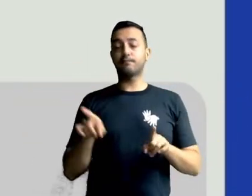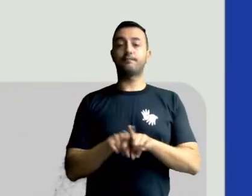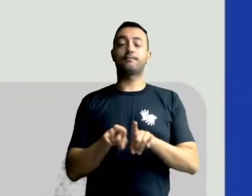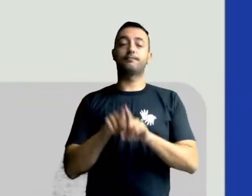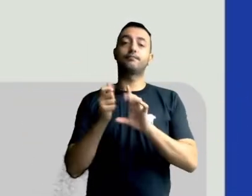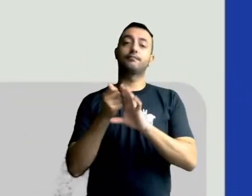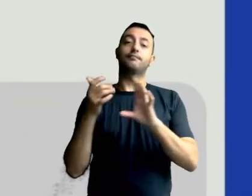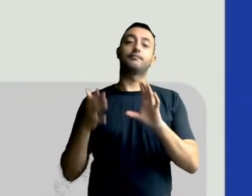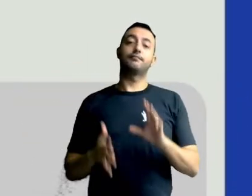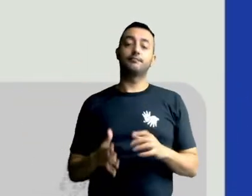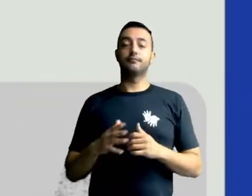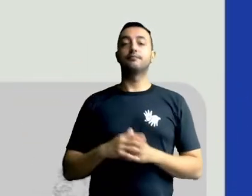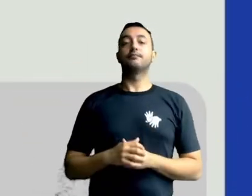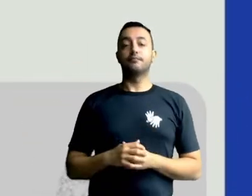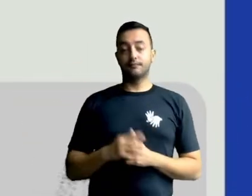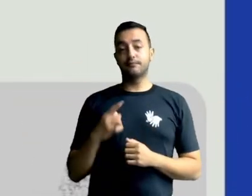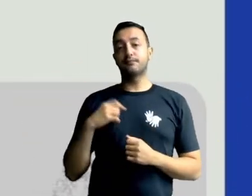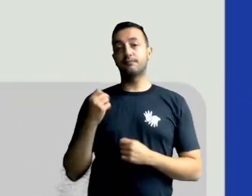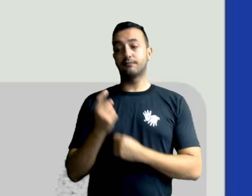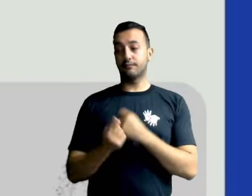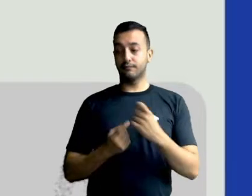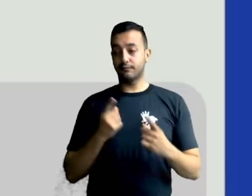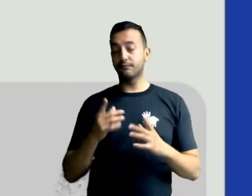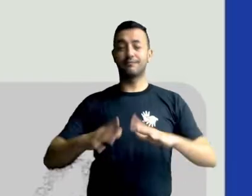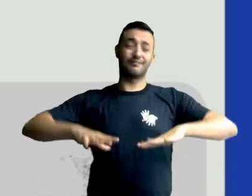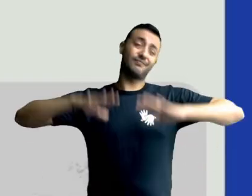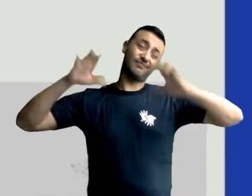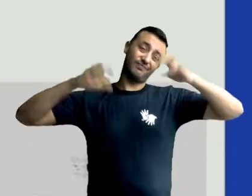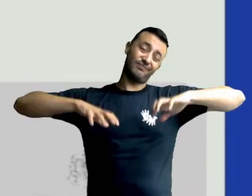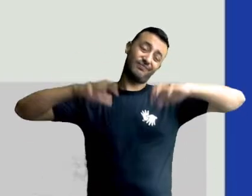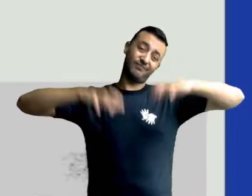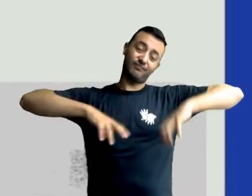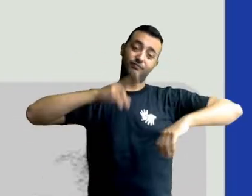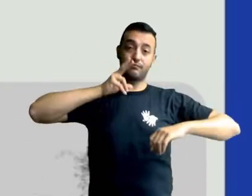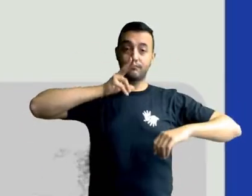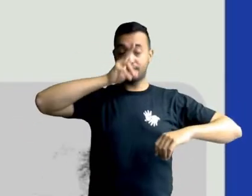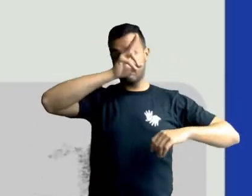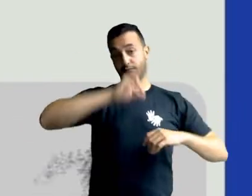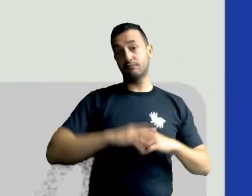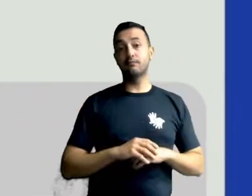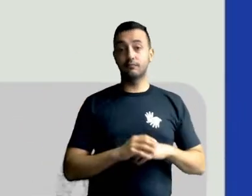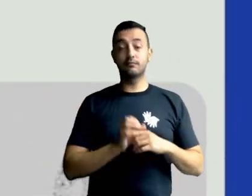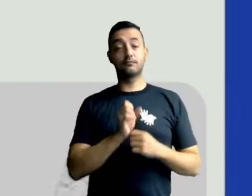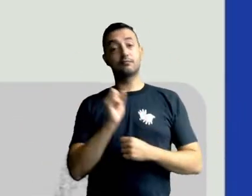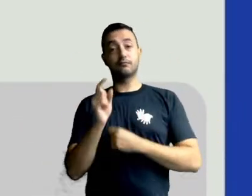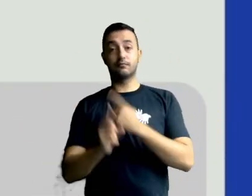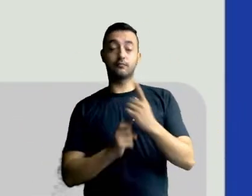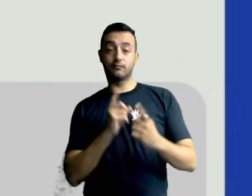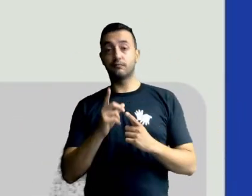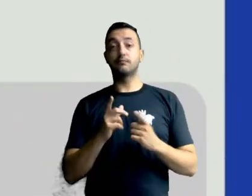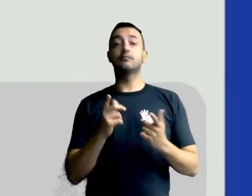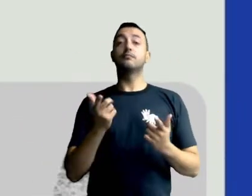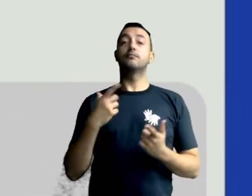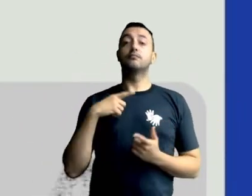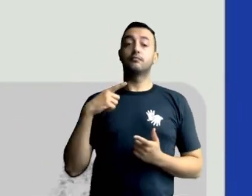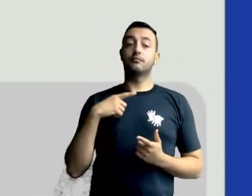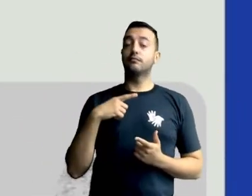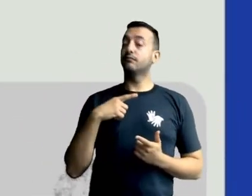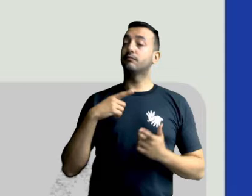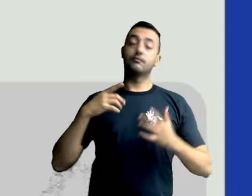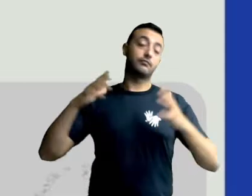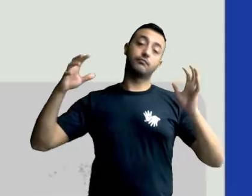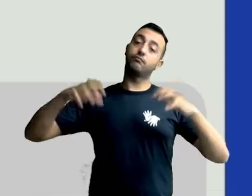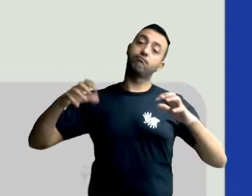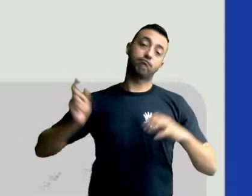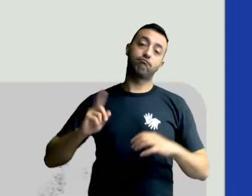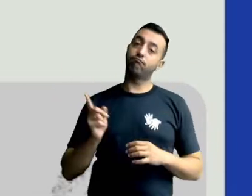vai caracterizar aquele ambiente. Existem ambientes que são muito chuvosos, que chove bastante. Existem outros ambientes que